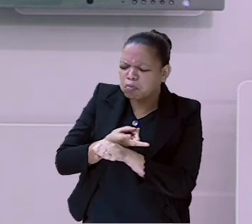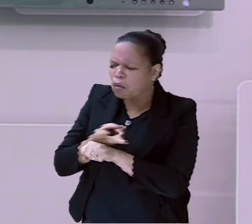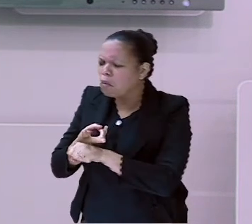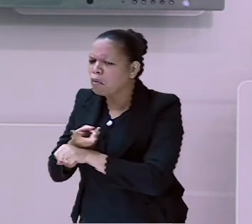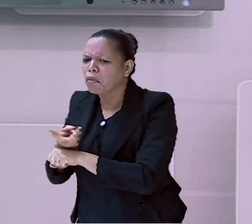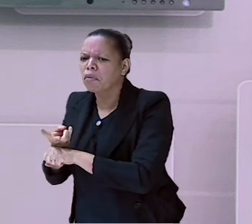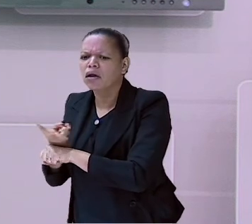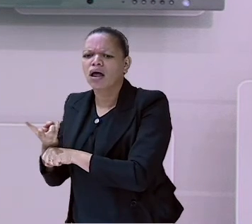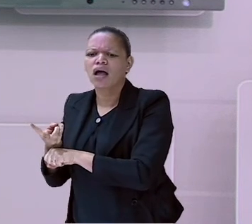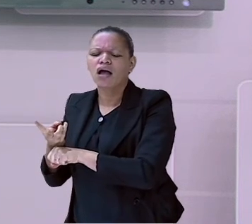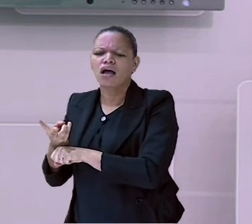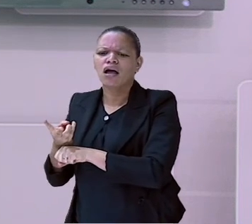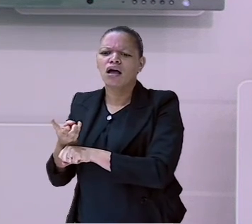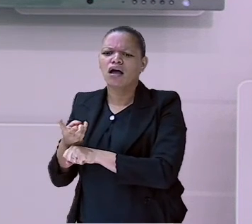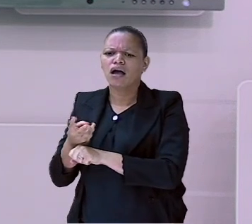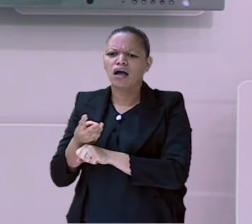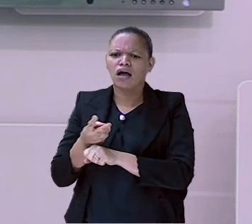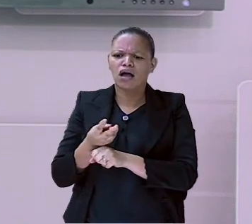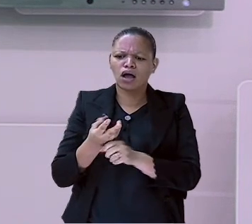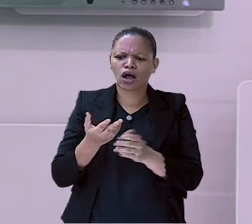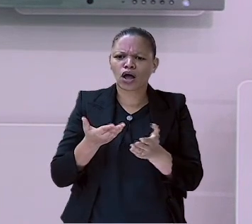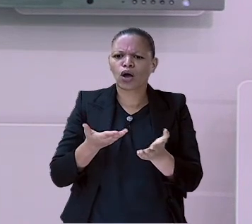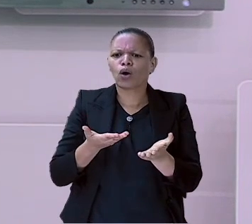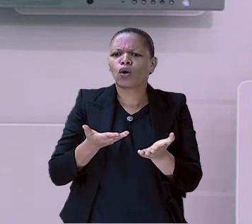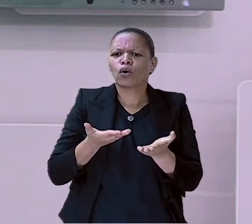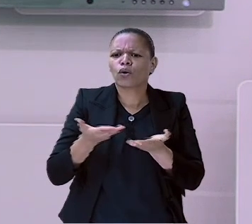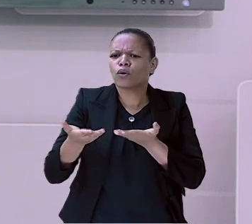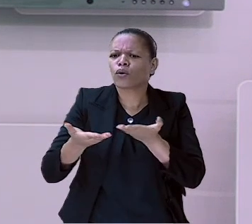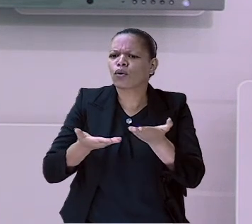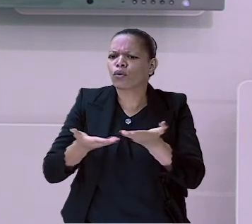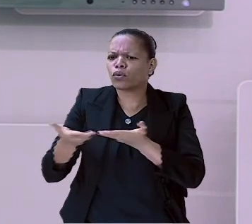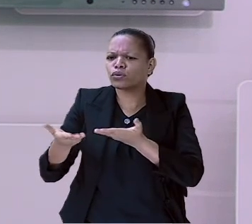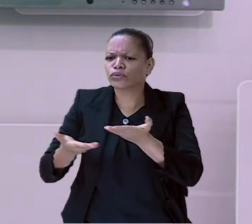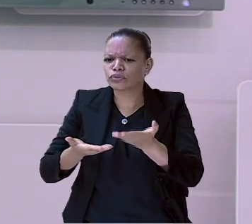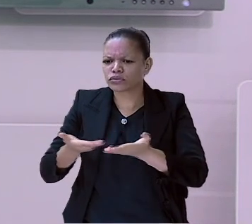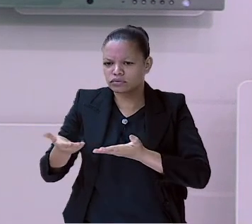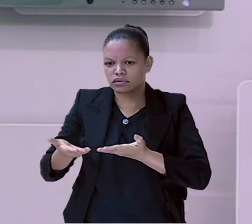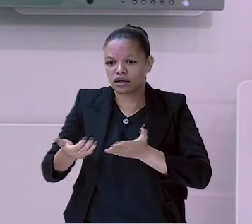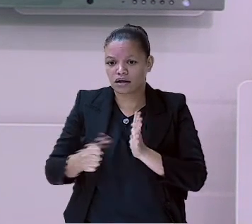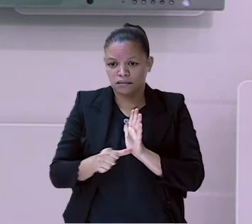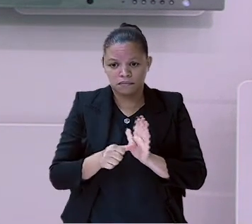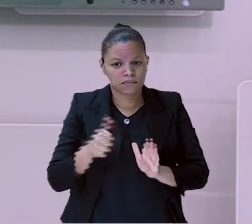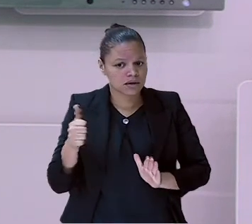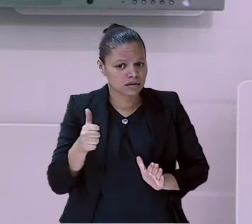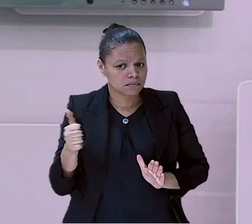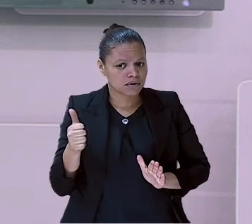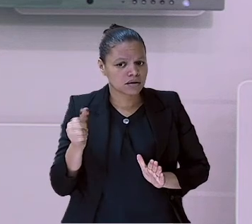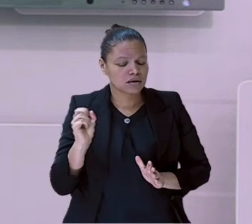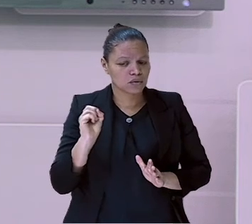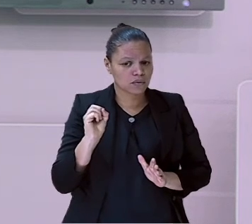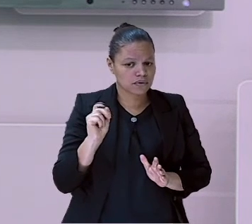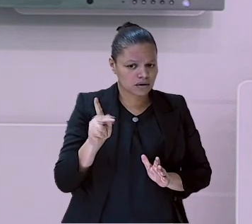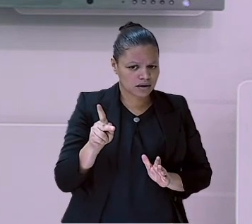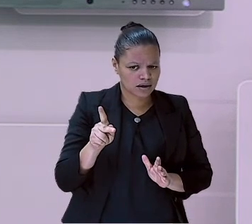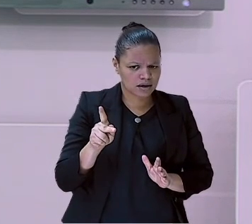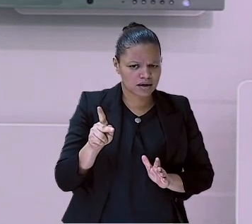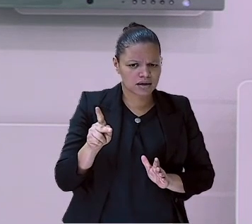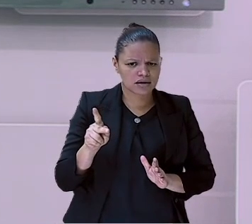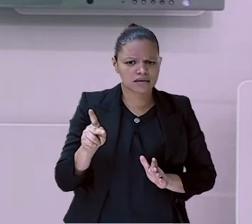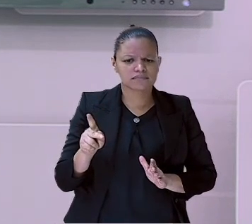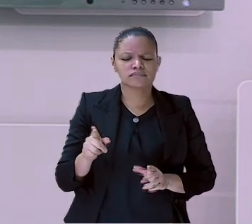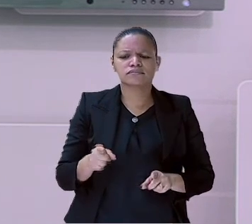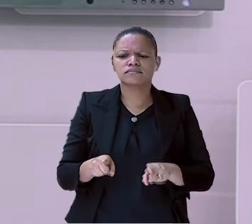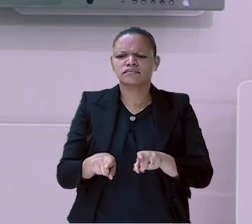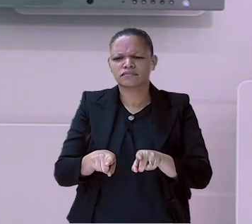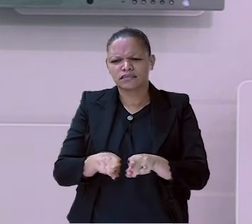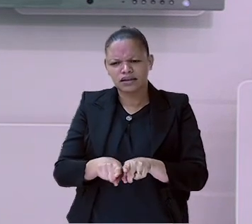saúde, consulte, peça aí o médico um remédio. Outra coisa, não suspender